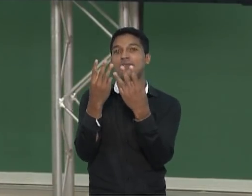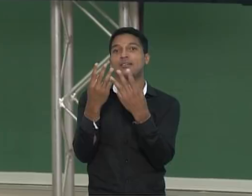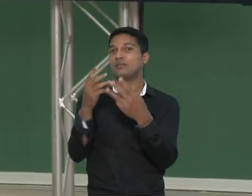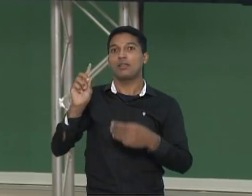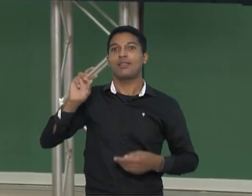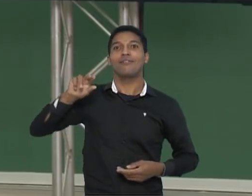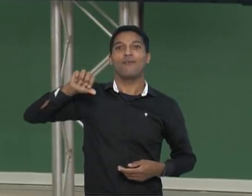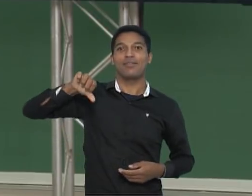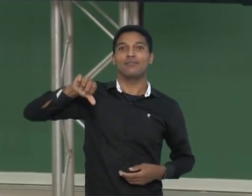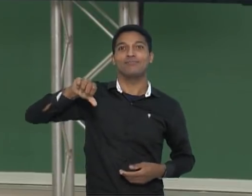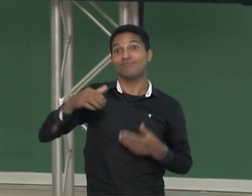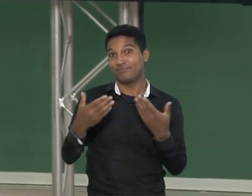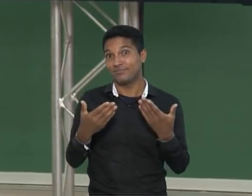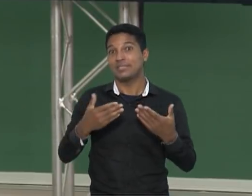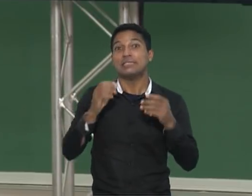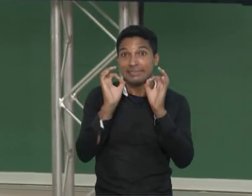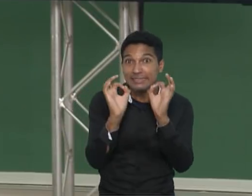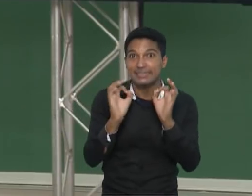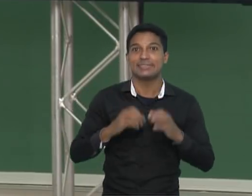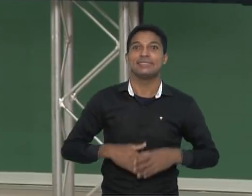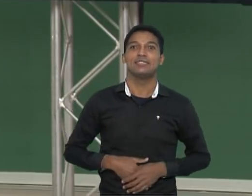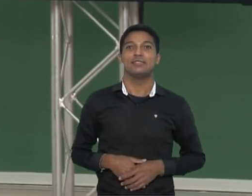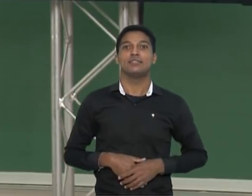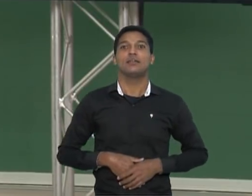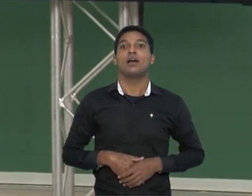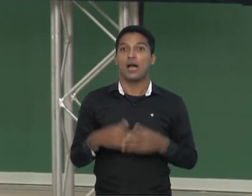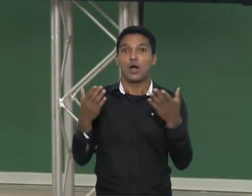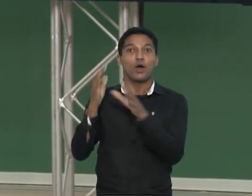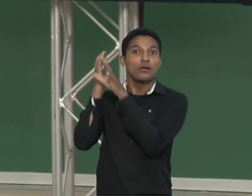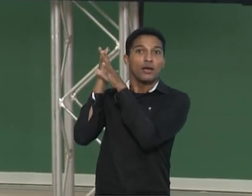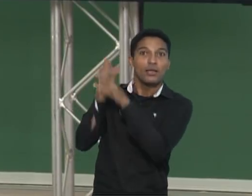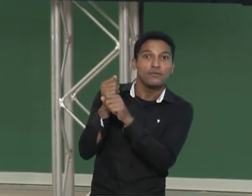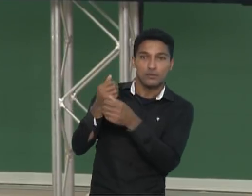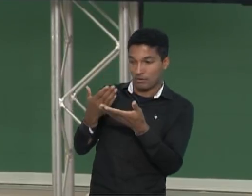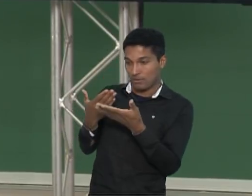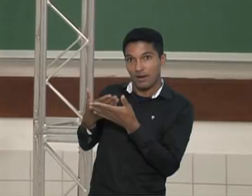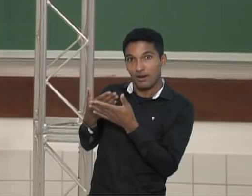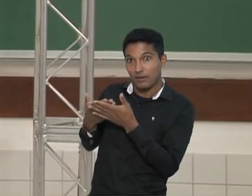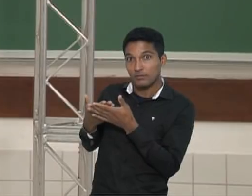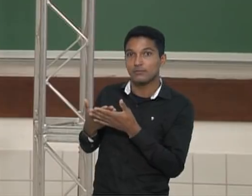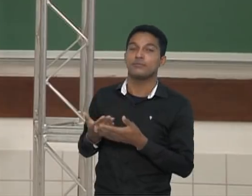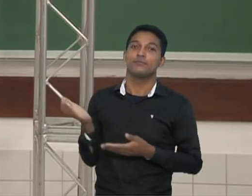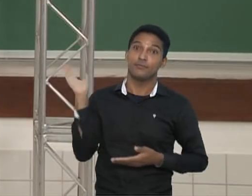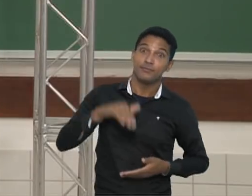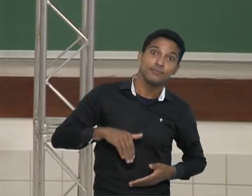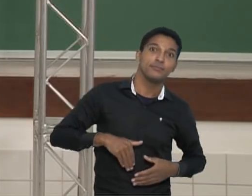correto? Bom, então vamos agora para a nossa revisão da aula. Vamos lá?